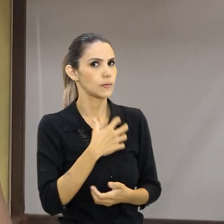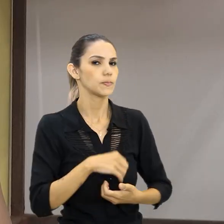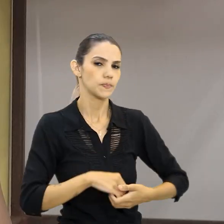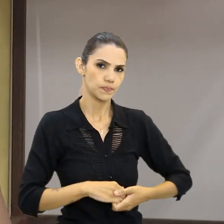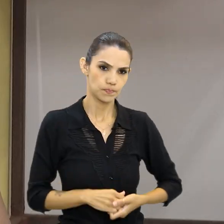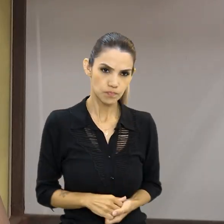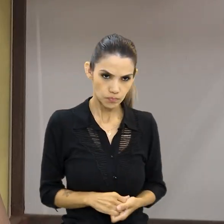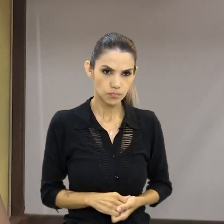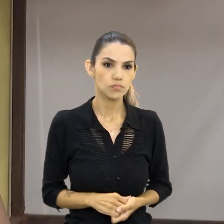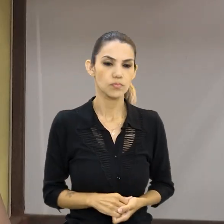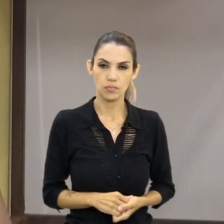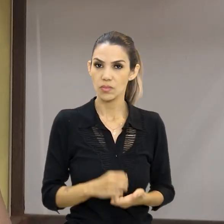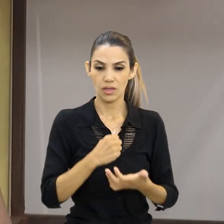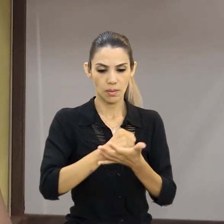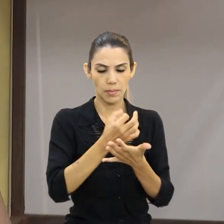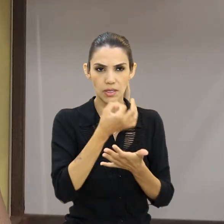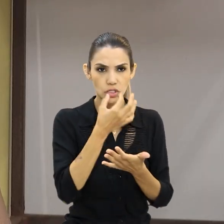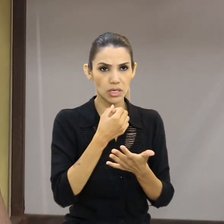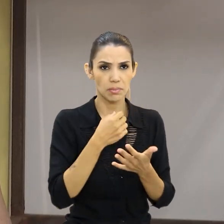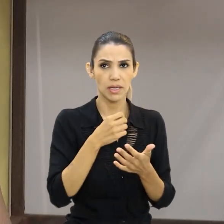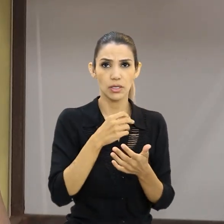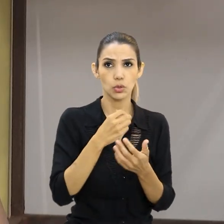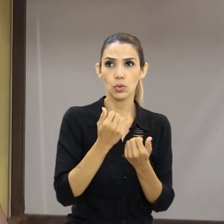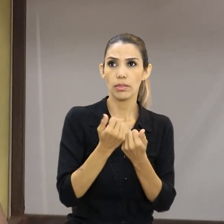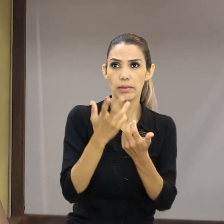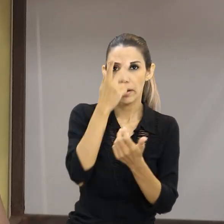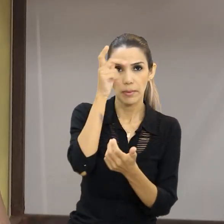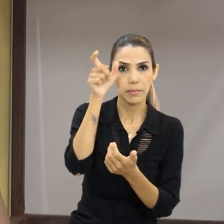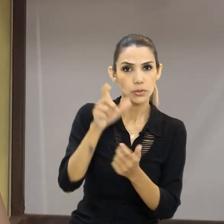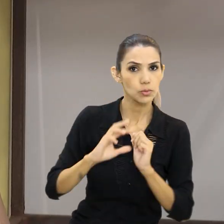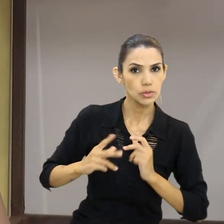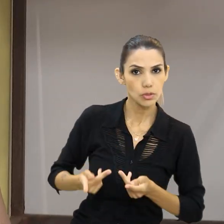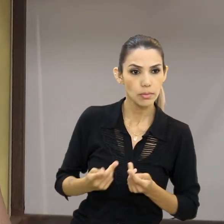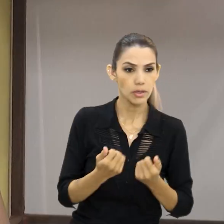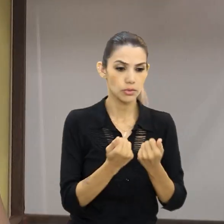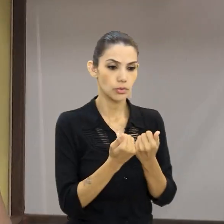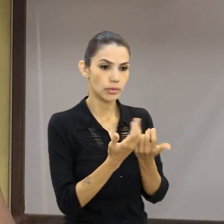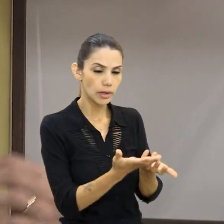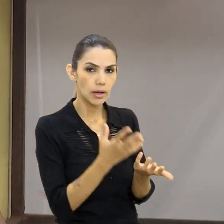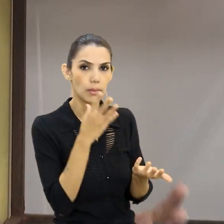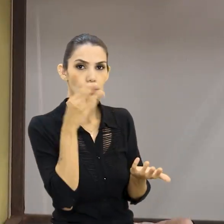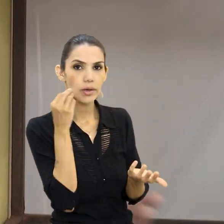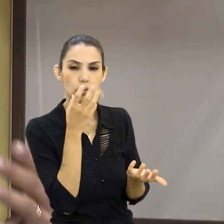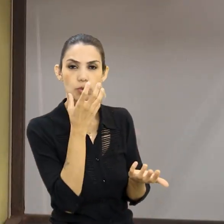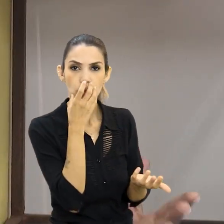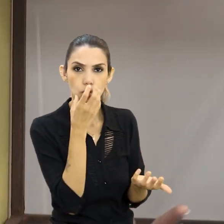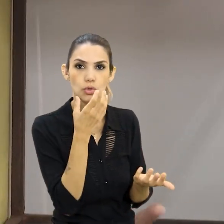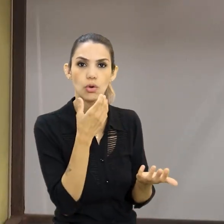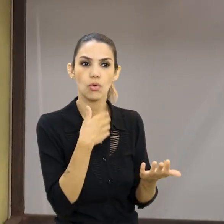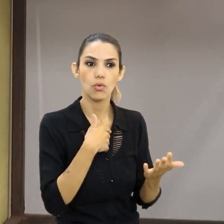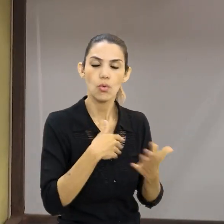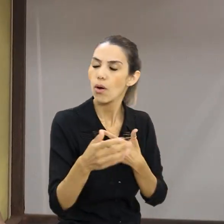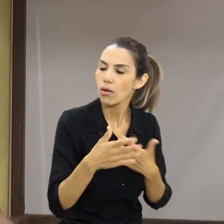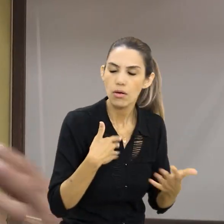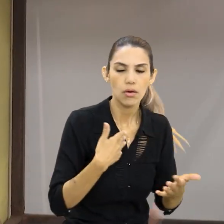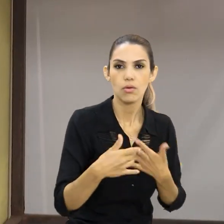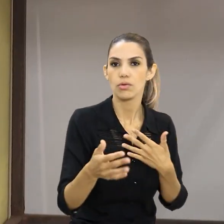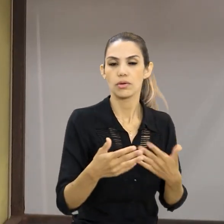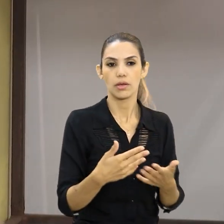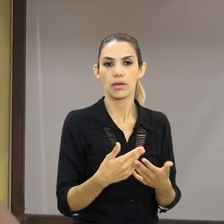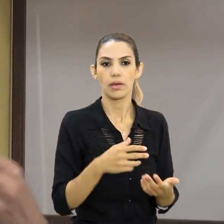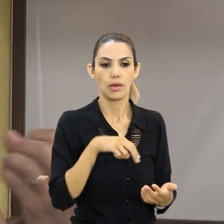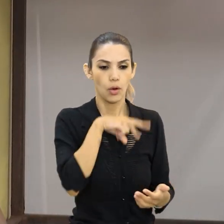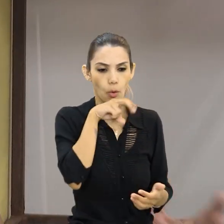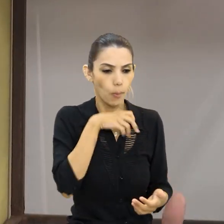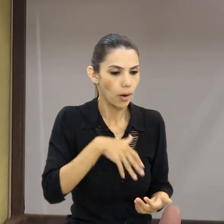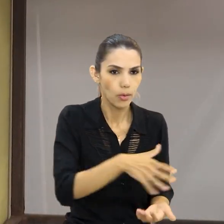Medicamento seja utilizado para qualquer espécie, né? Seja um ser humano, seja um gato, um cachorro, um animal silvestre, uma